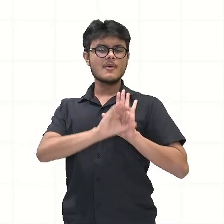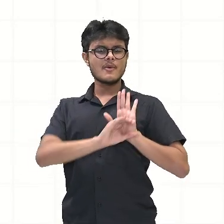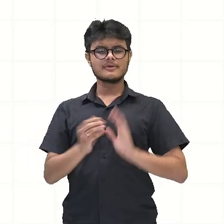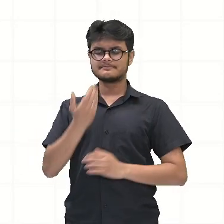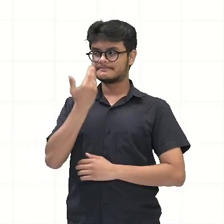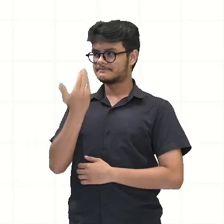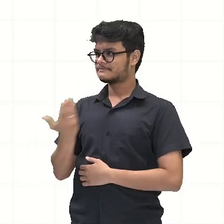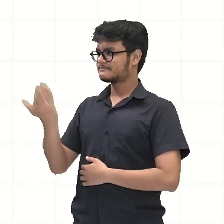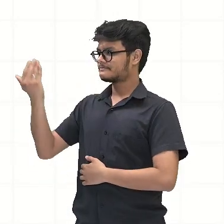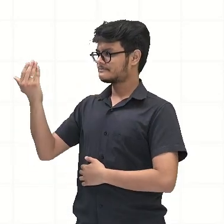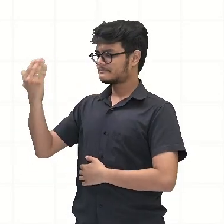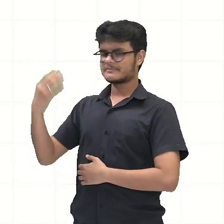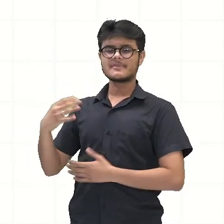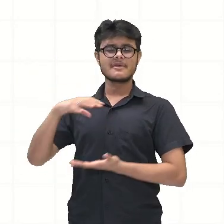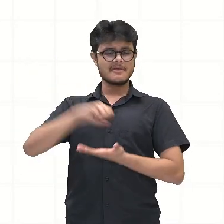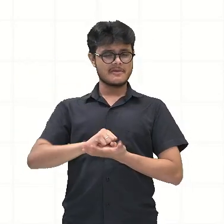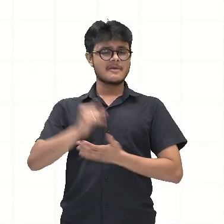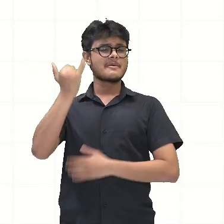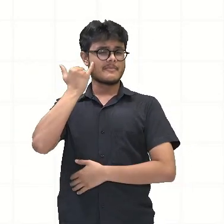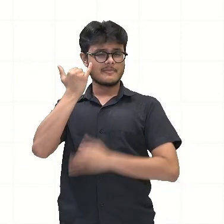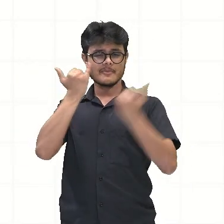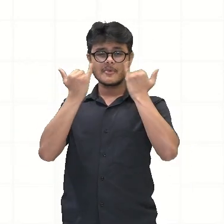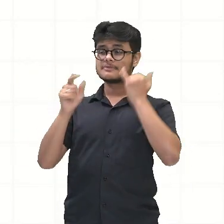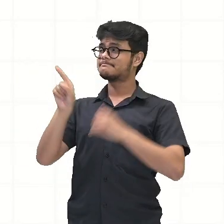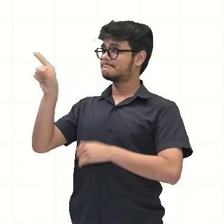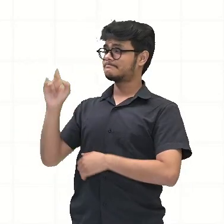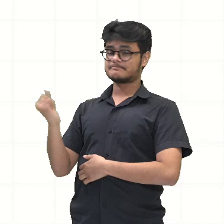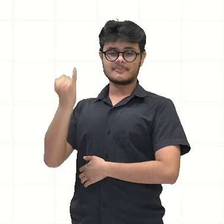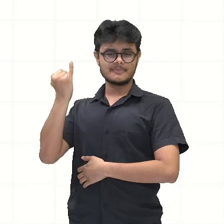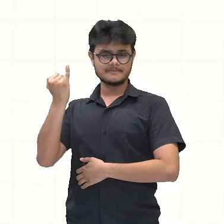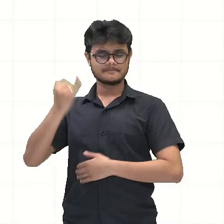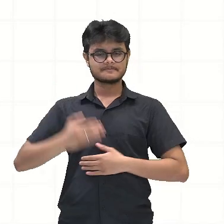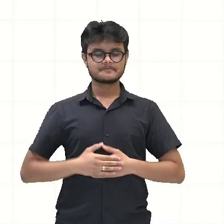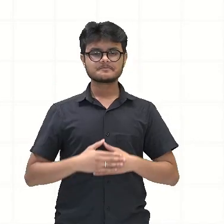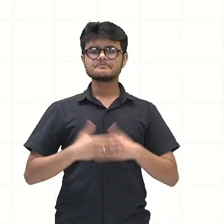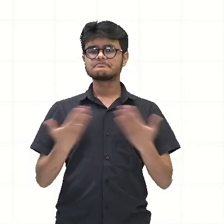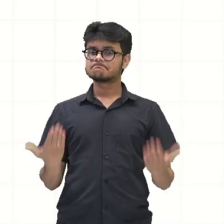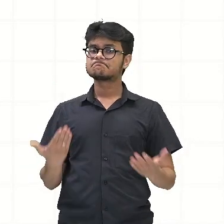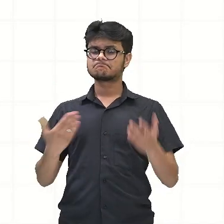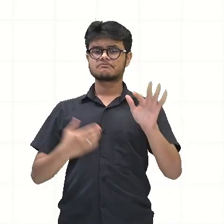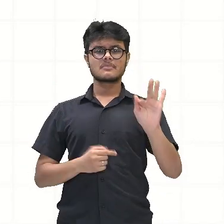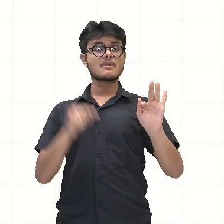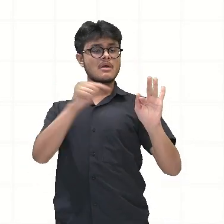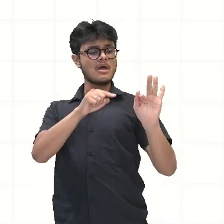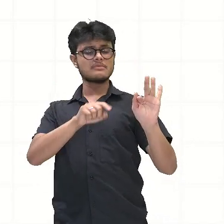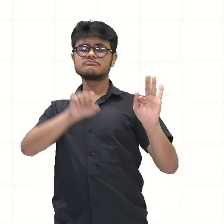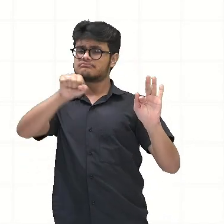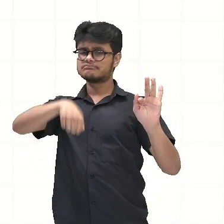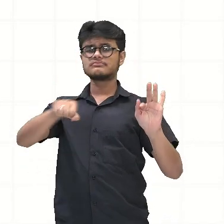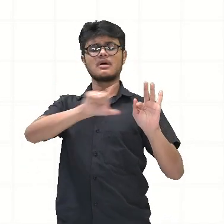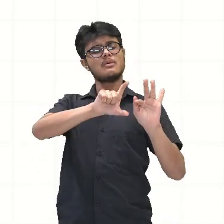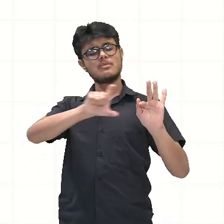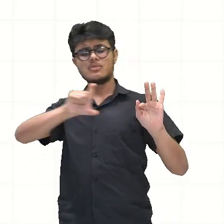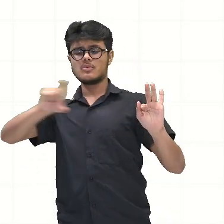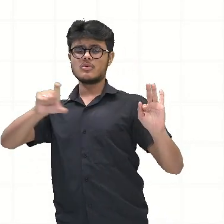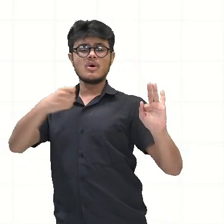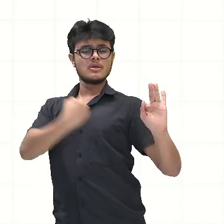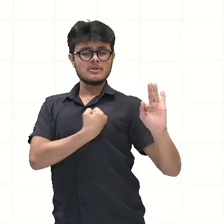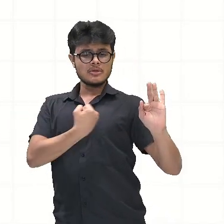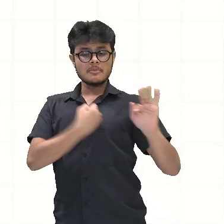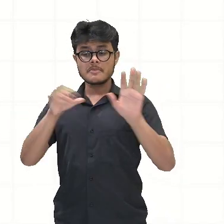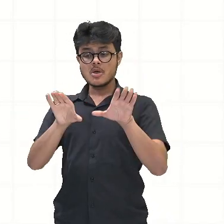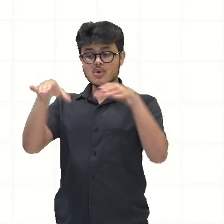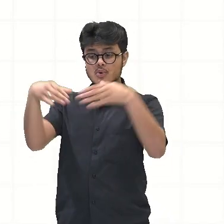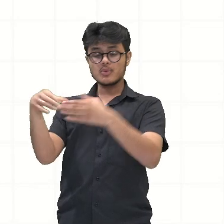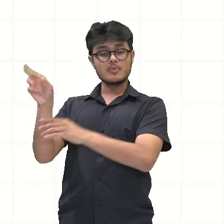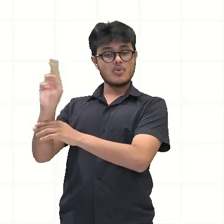conhecida como função quadrática, tá? É uma função, que nesse caso está definida no conjunto dos números reais e vai